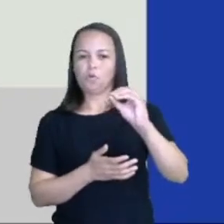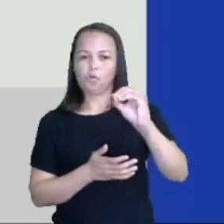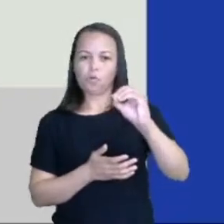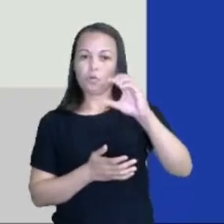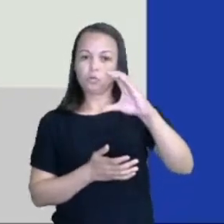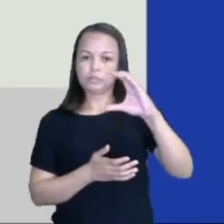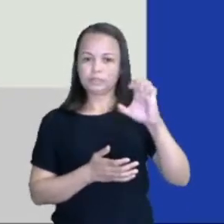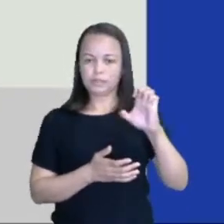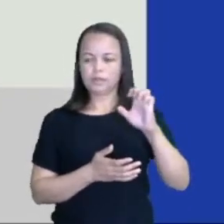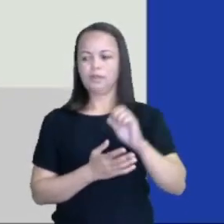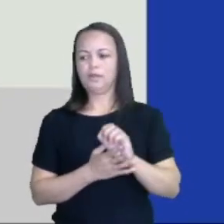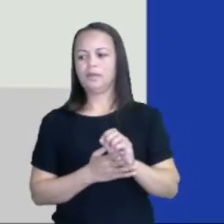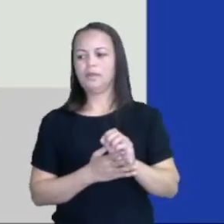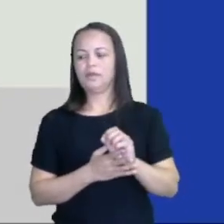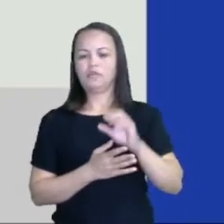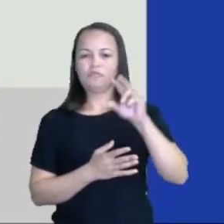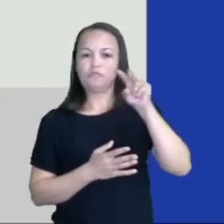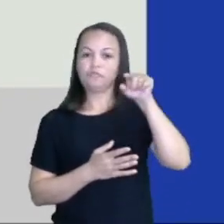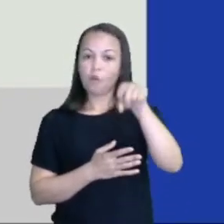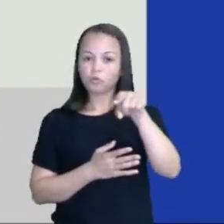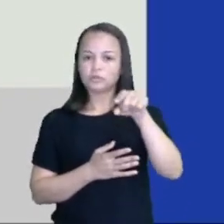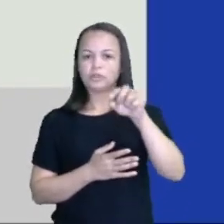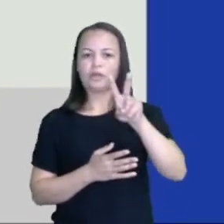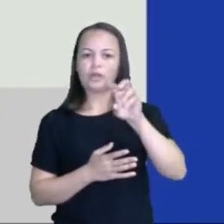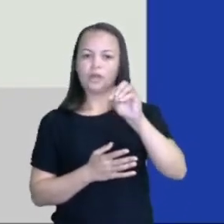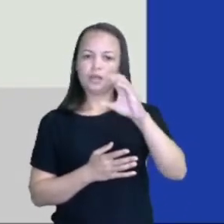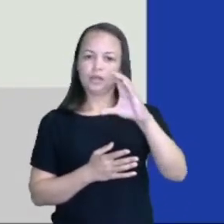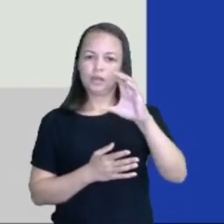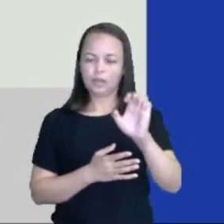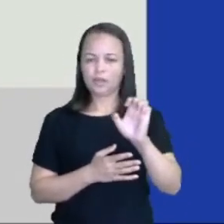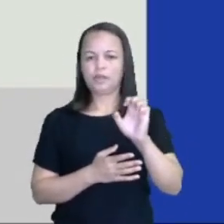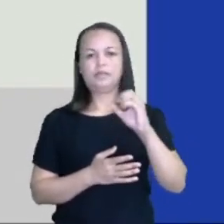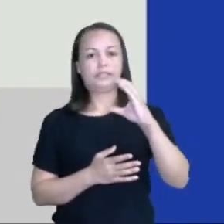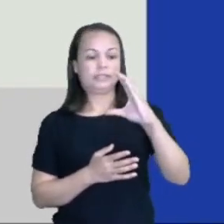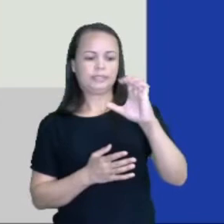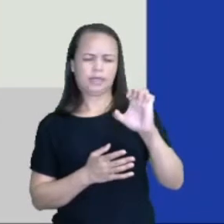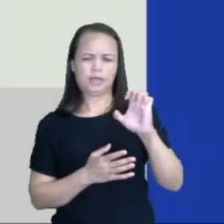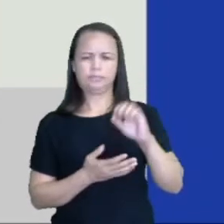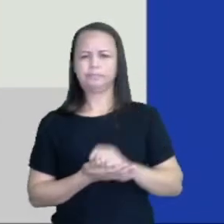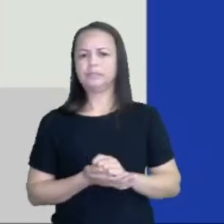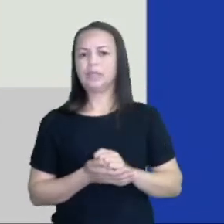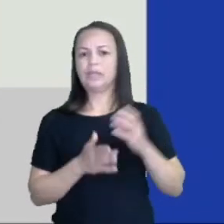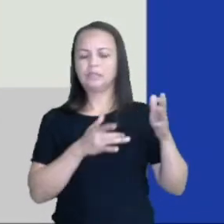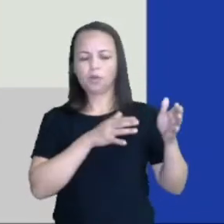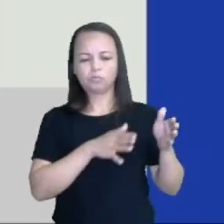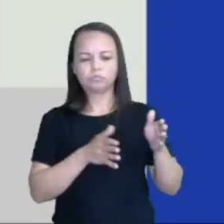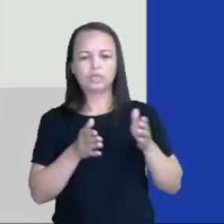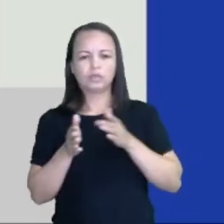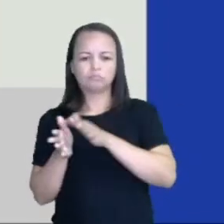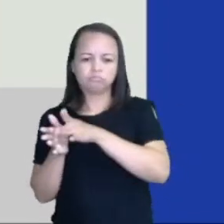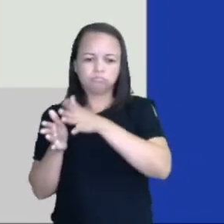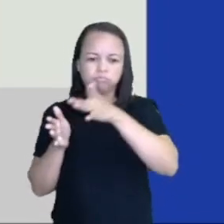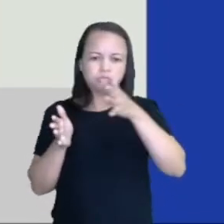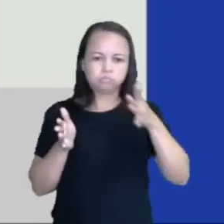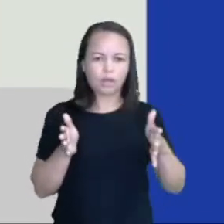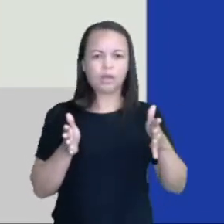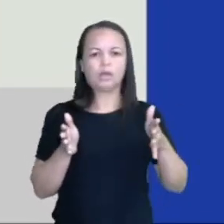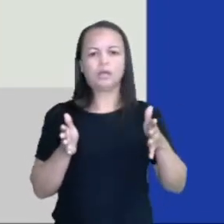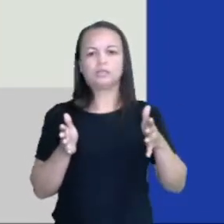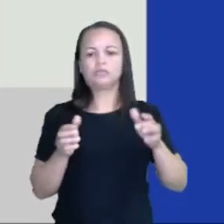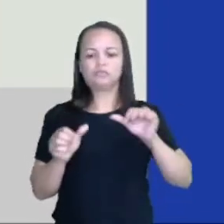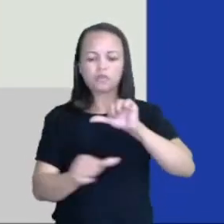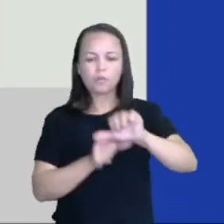até os dias atuais, a palavra você foi escrita de diversas formas, de diversas maneiras. E